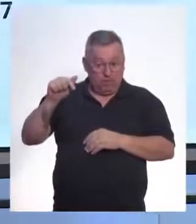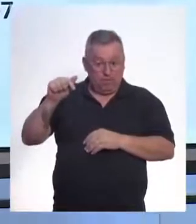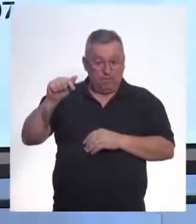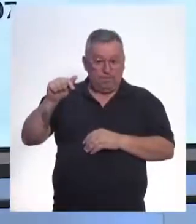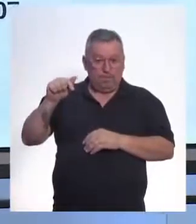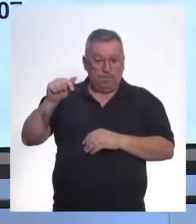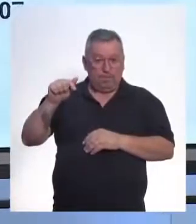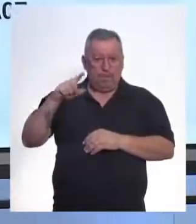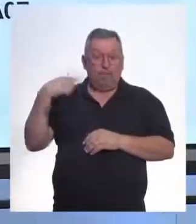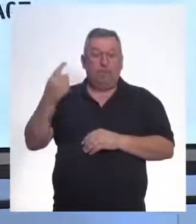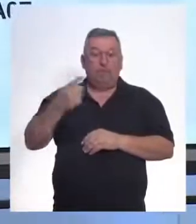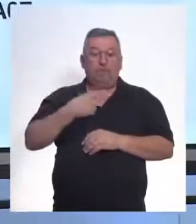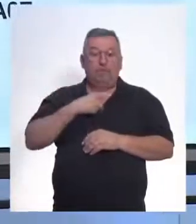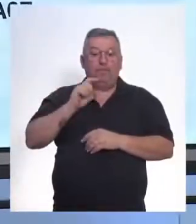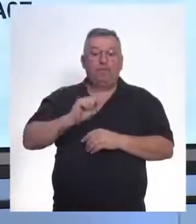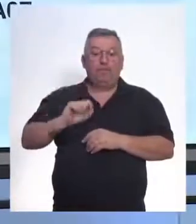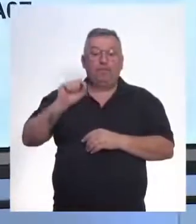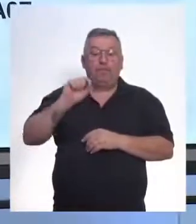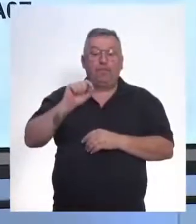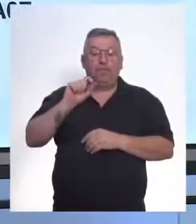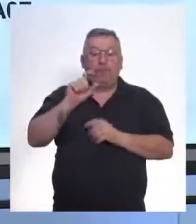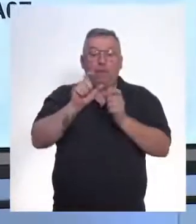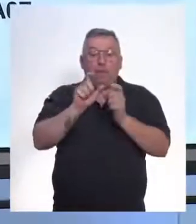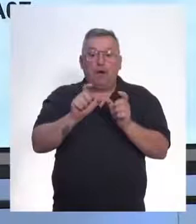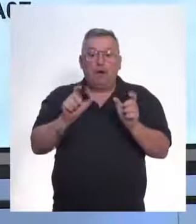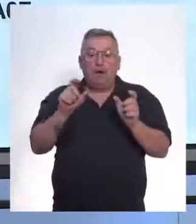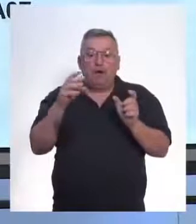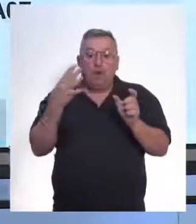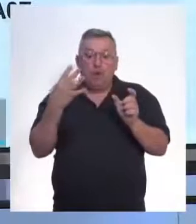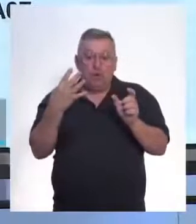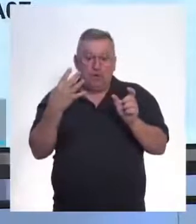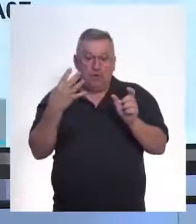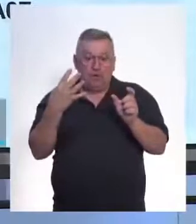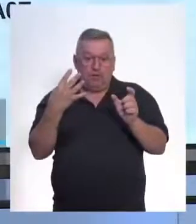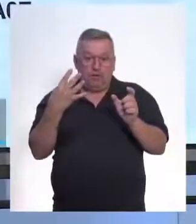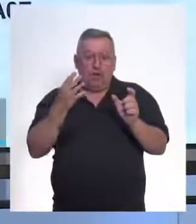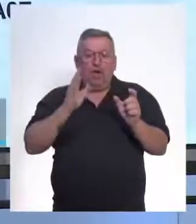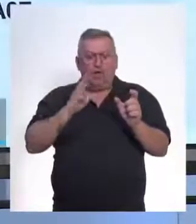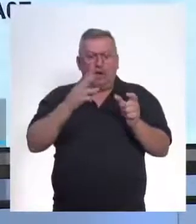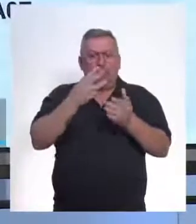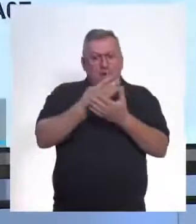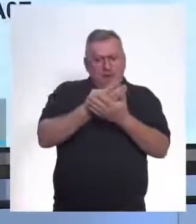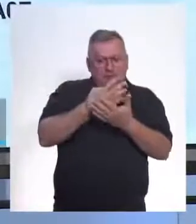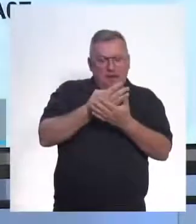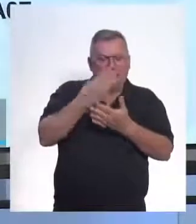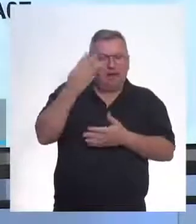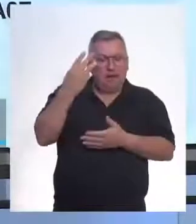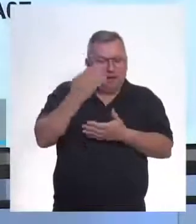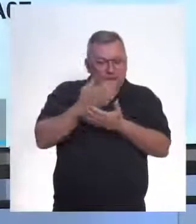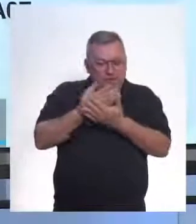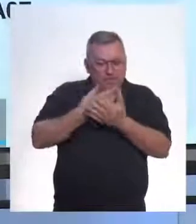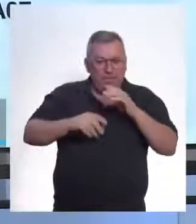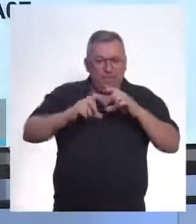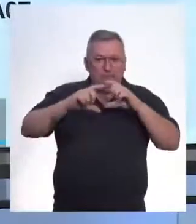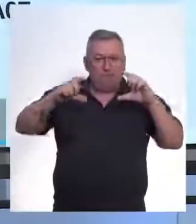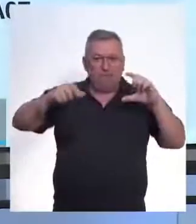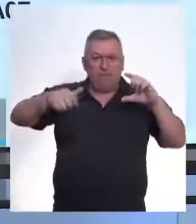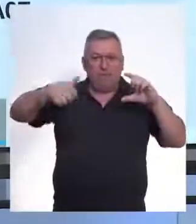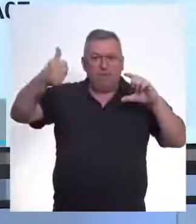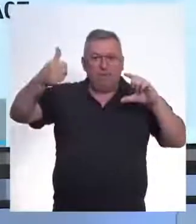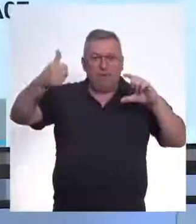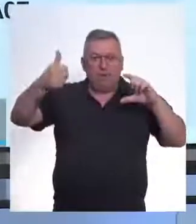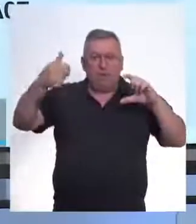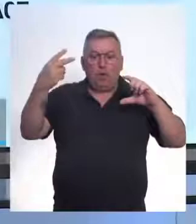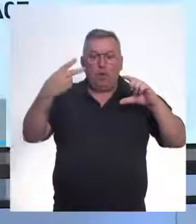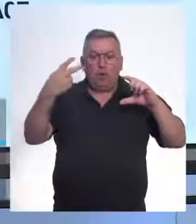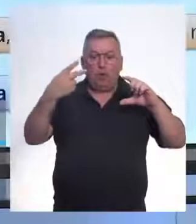EF08MA07. Nós estamos na parte 4 dela. Então, foram já 3 aulas sobre equação do primeiro grau com